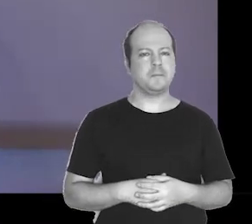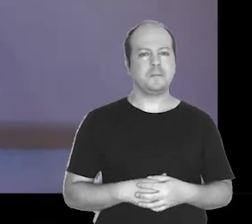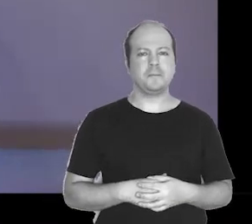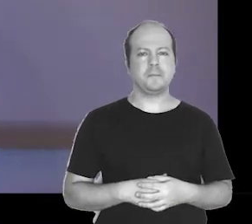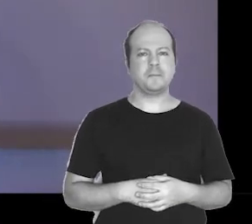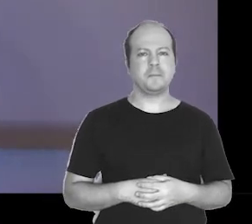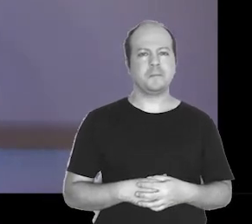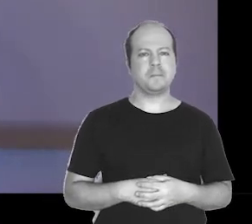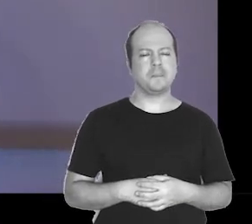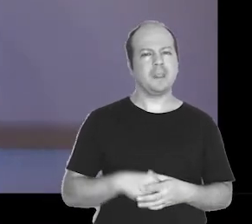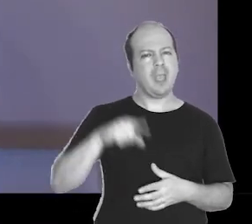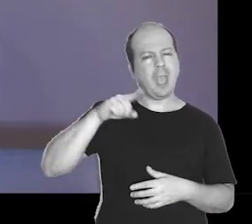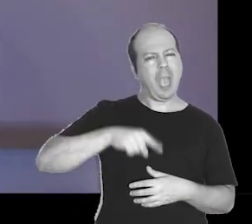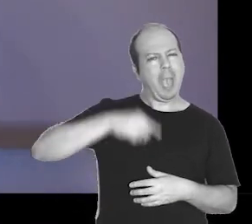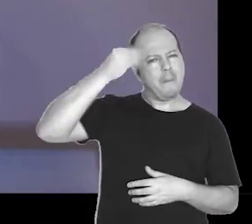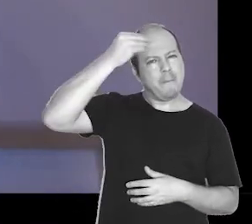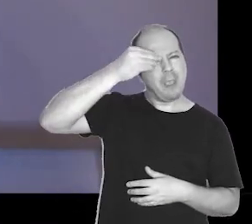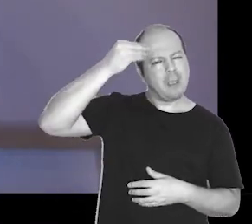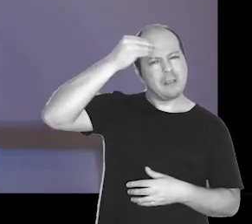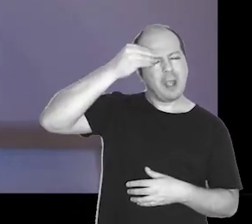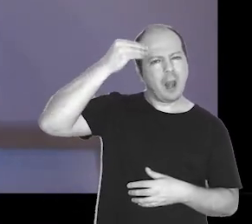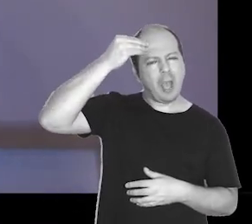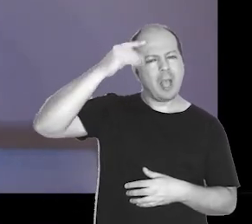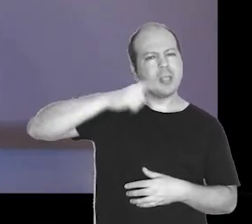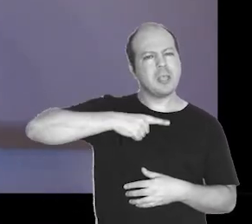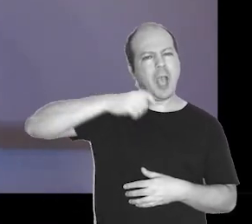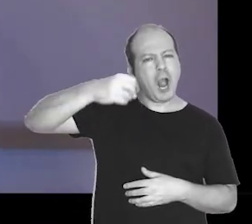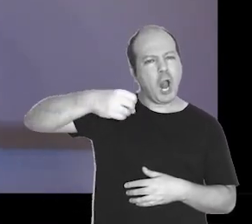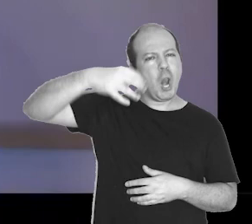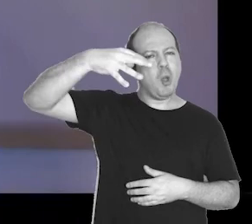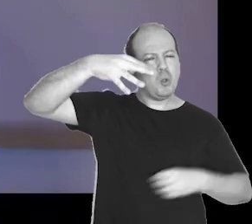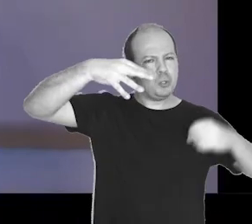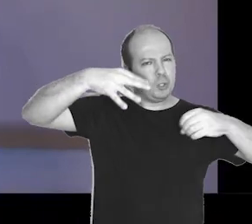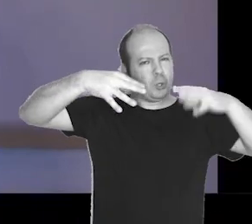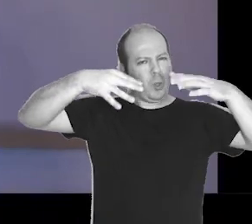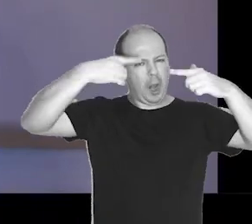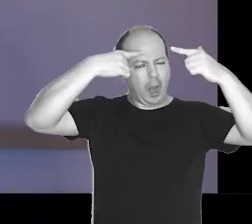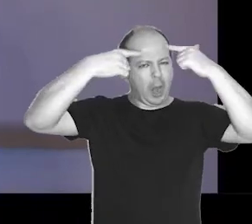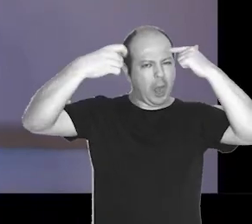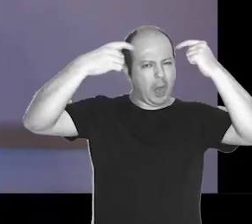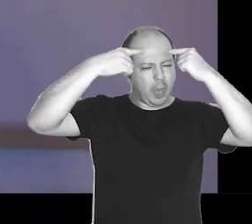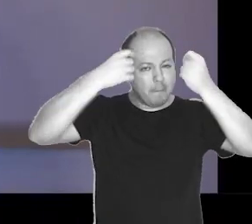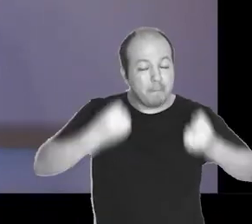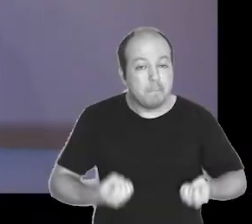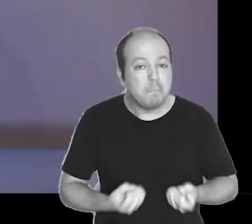Nego que a psicanálise possa lançar alguma luz sobre os mistérios da criatividade.